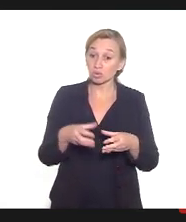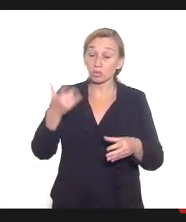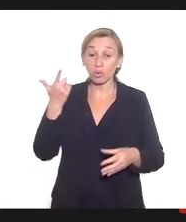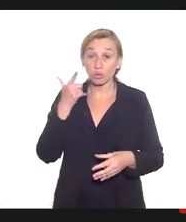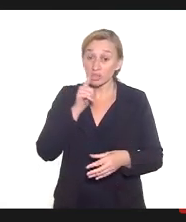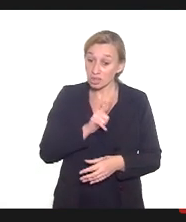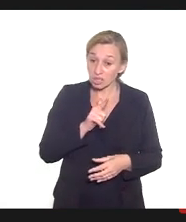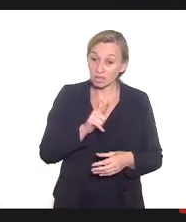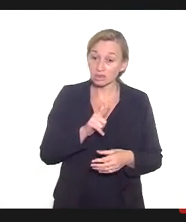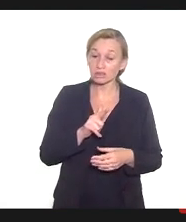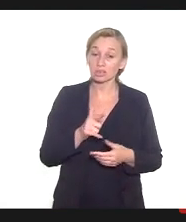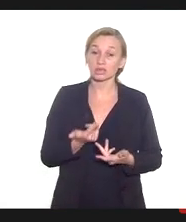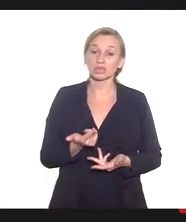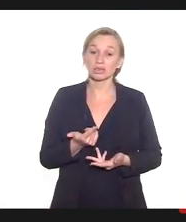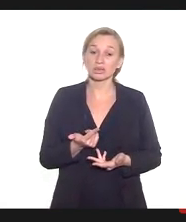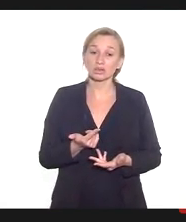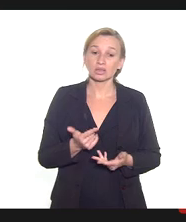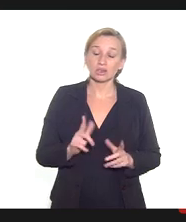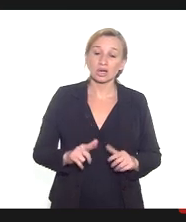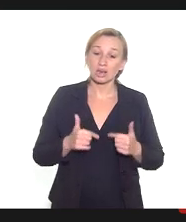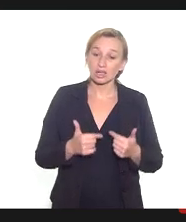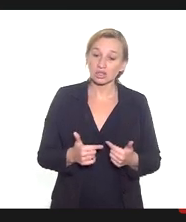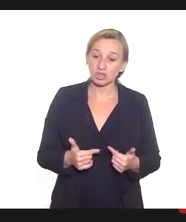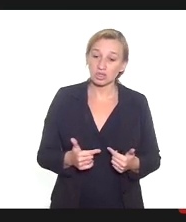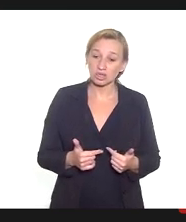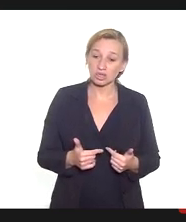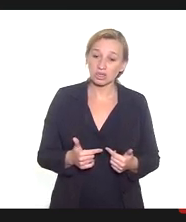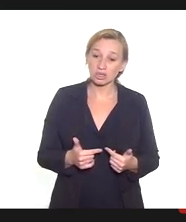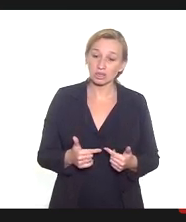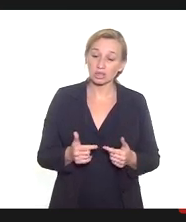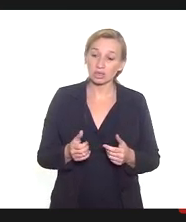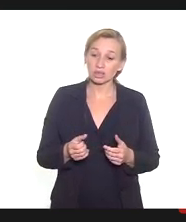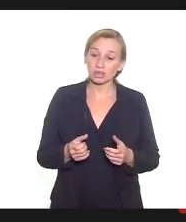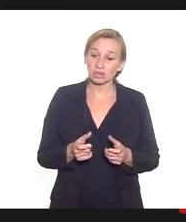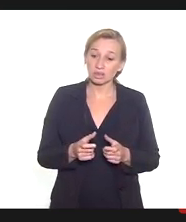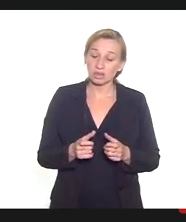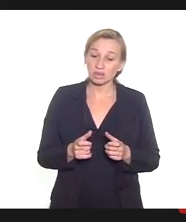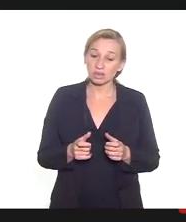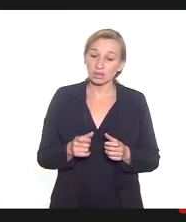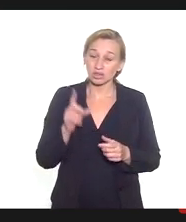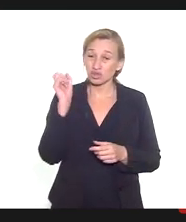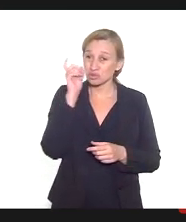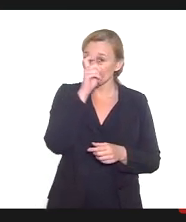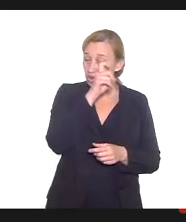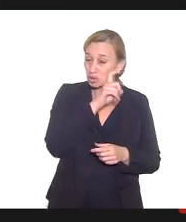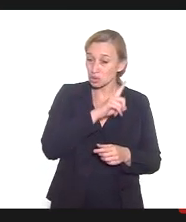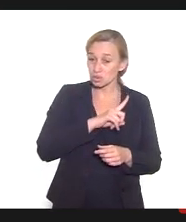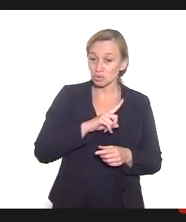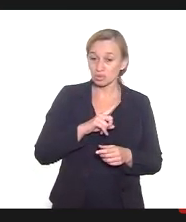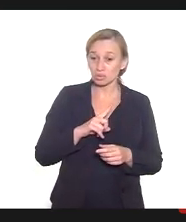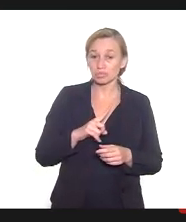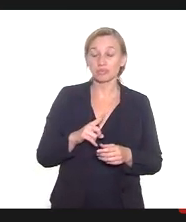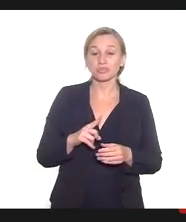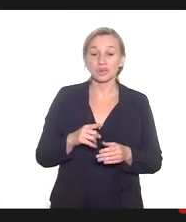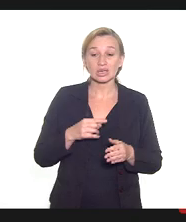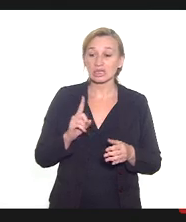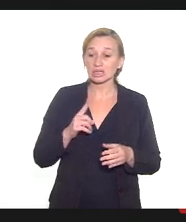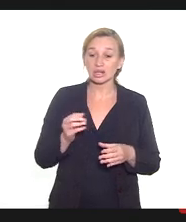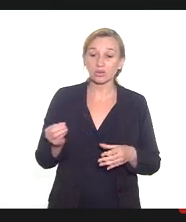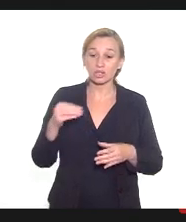seguir se conseguir o Plano Nacional de operacionalização elas são muito restritas e não incluem